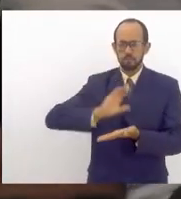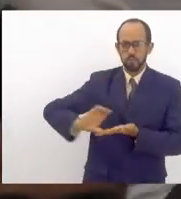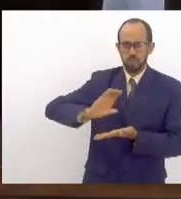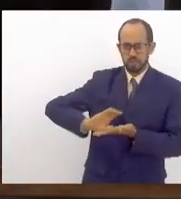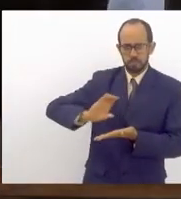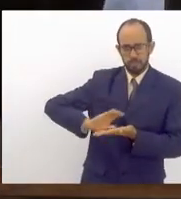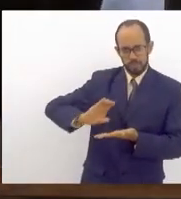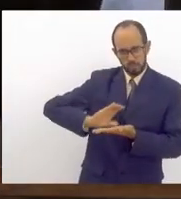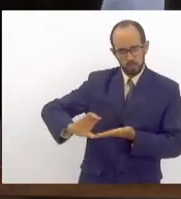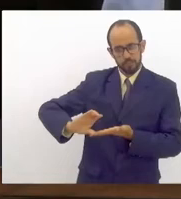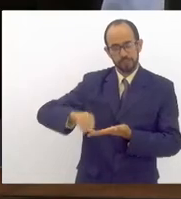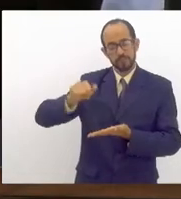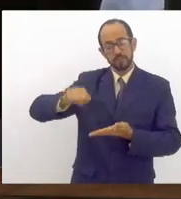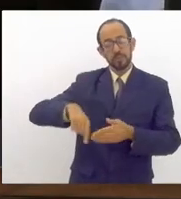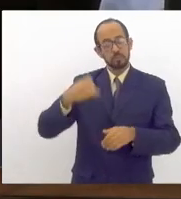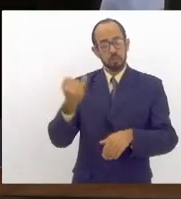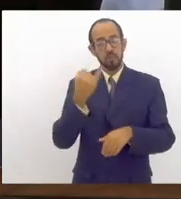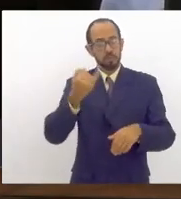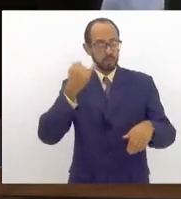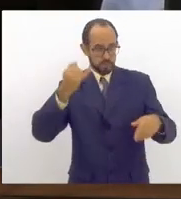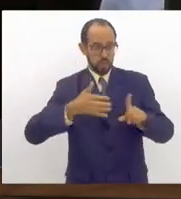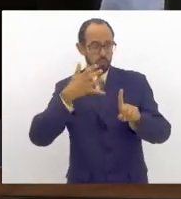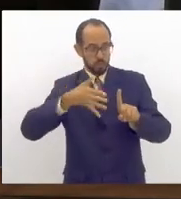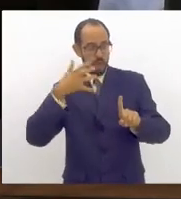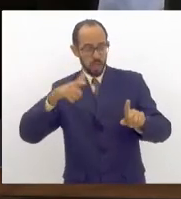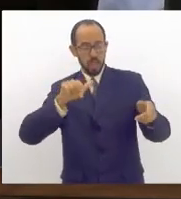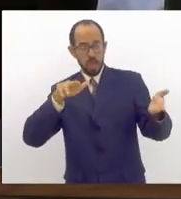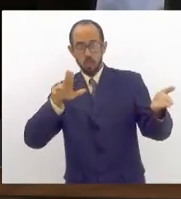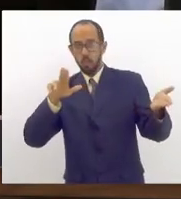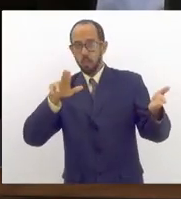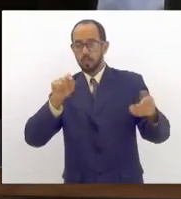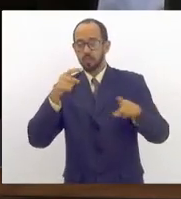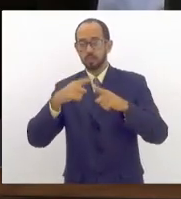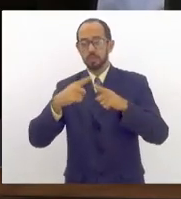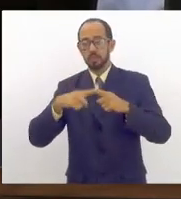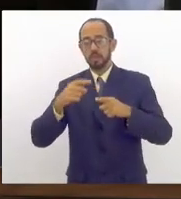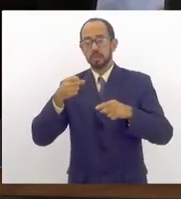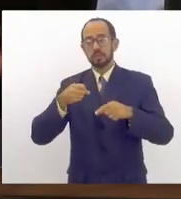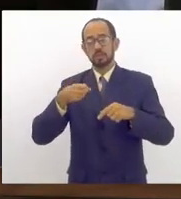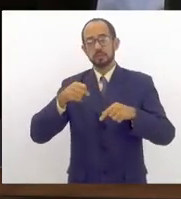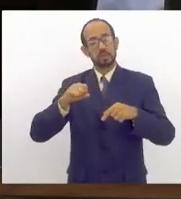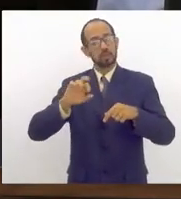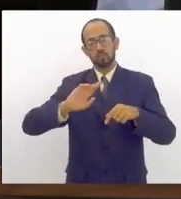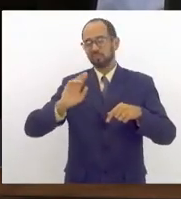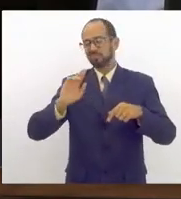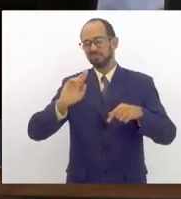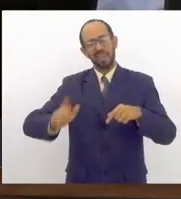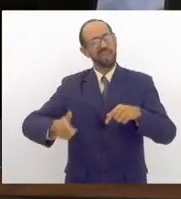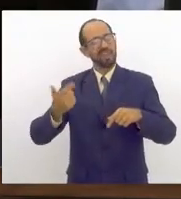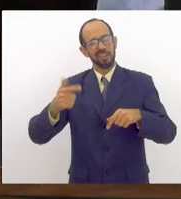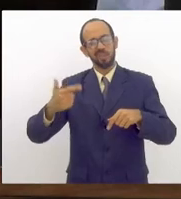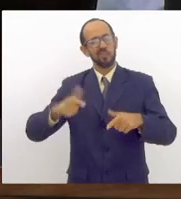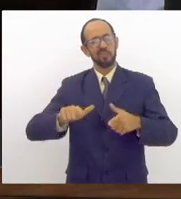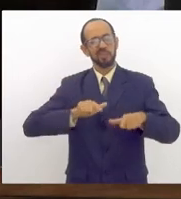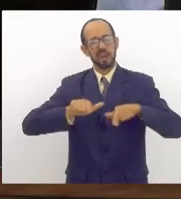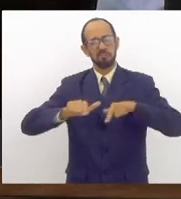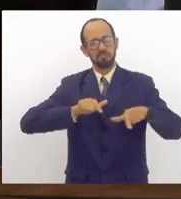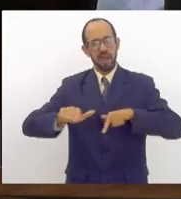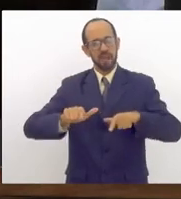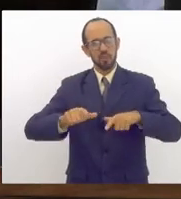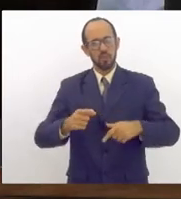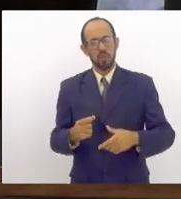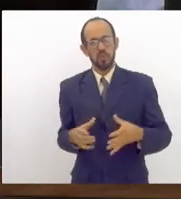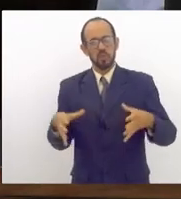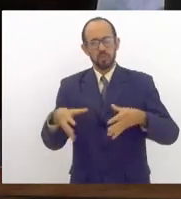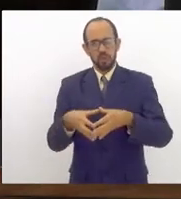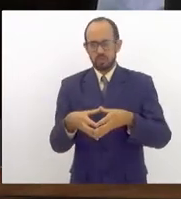contribuição e essa fala da Lu Lembrando que sem o trabalho coletivo você não consegue né não existe trabalho de um homem de